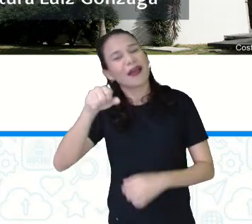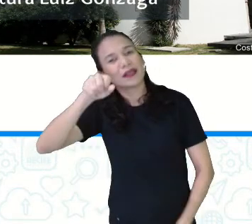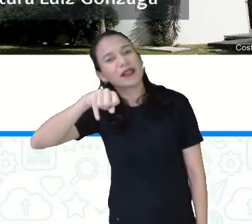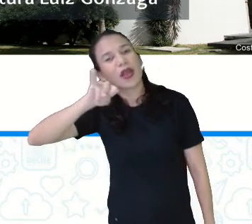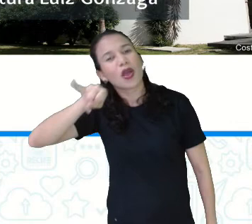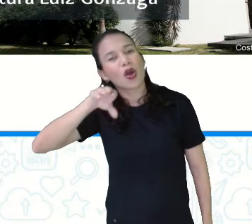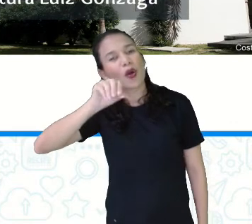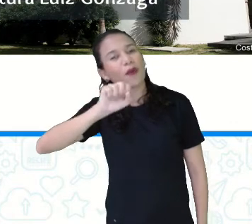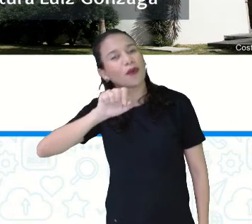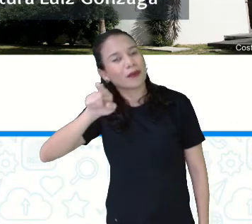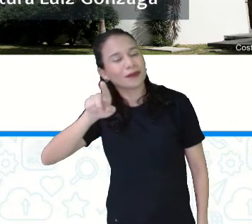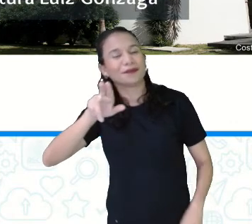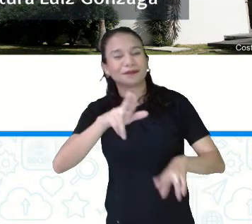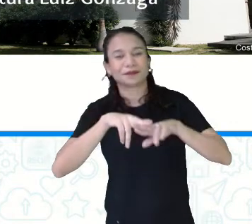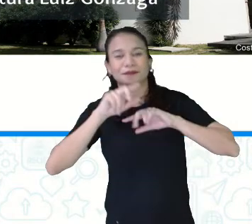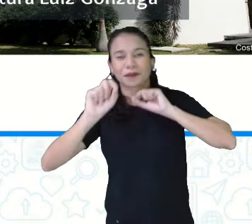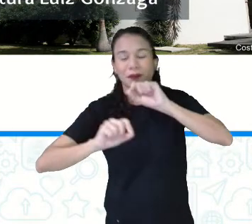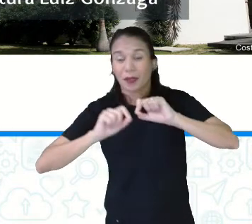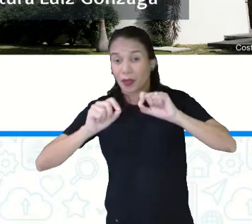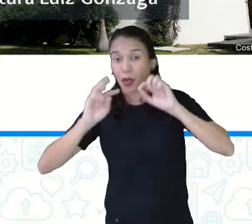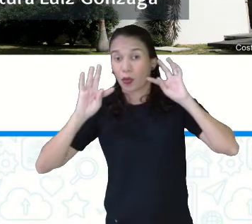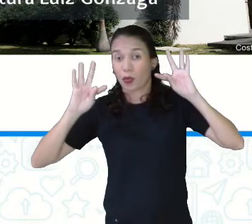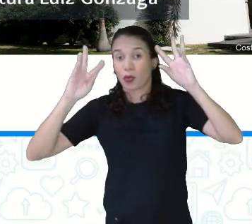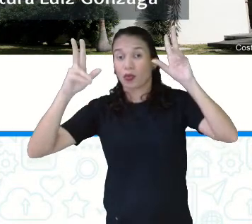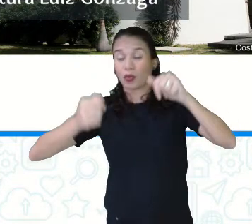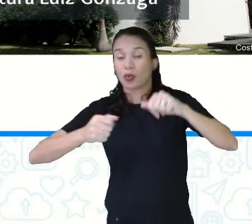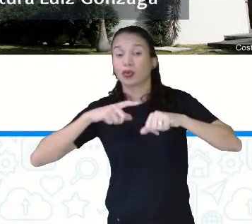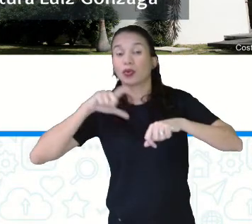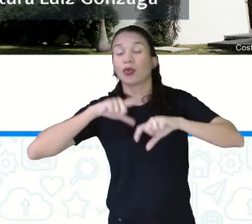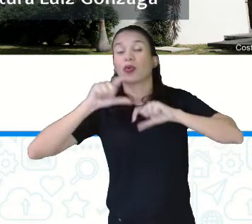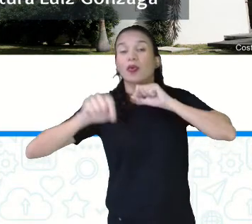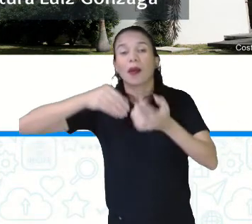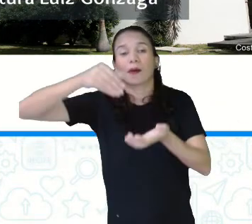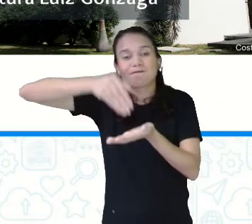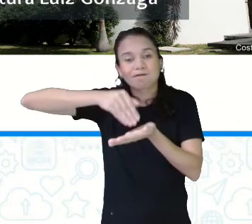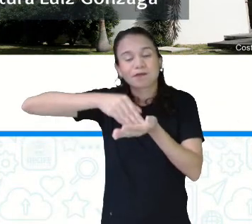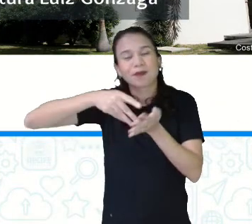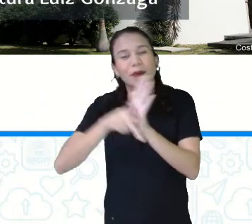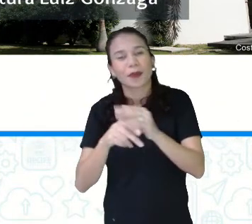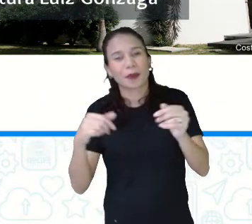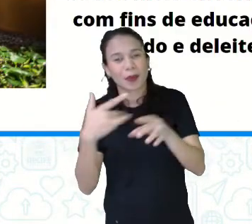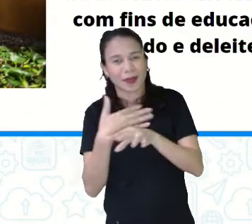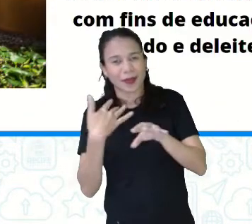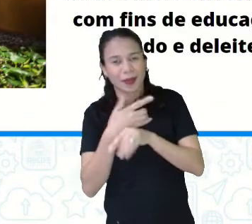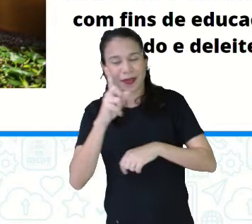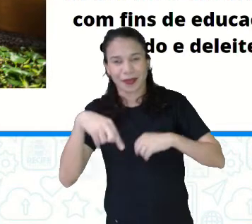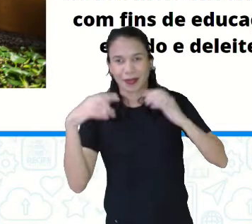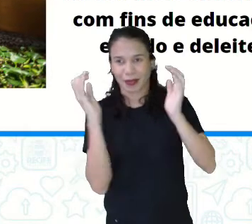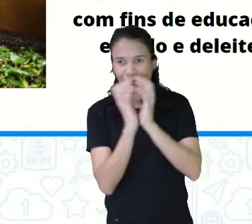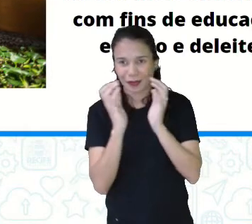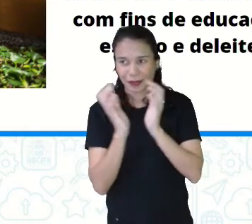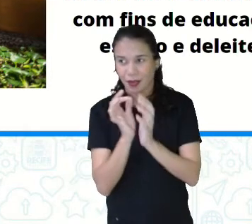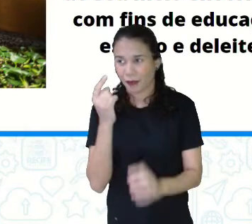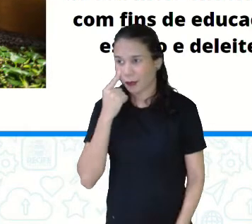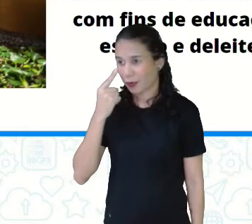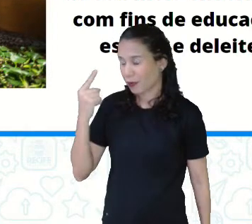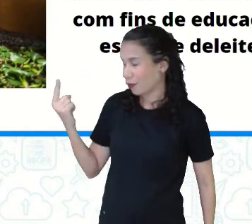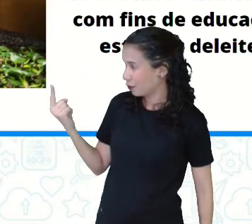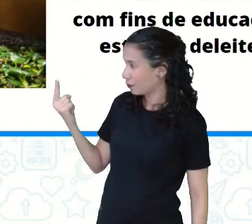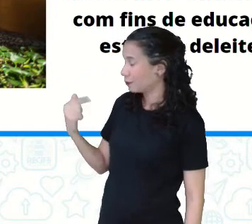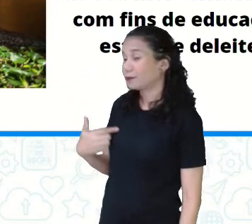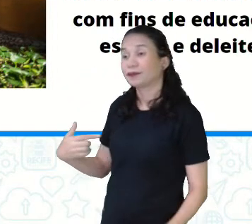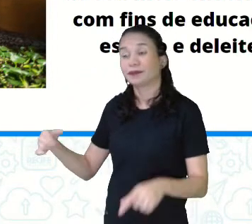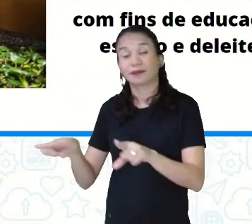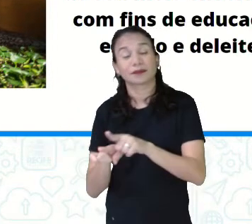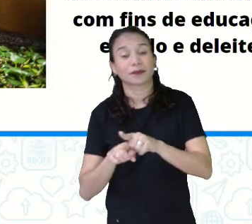ali. Então, todos eles ficam no centro da nossa cidade, Recife. Olha só,